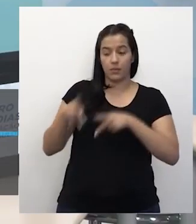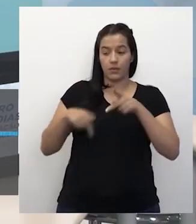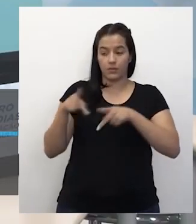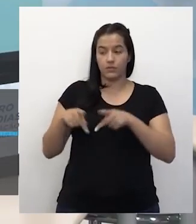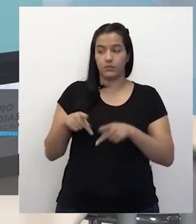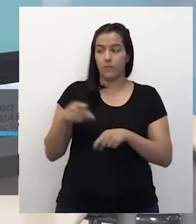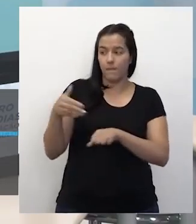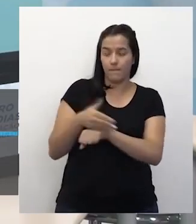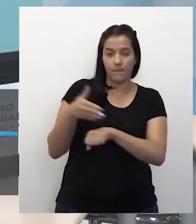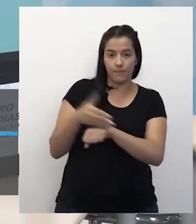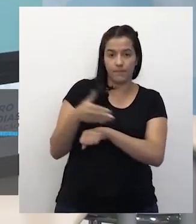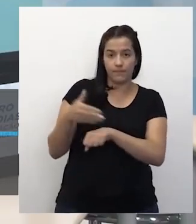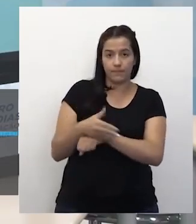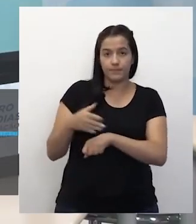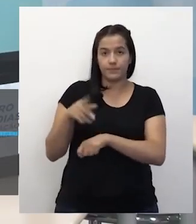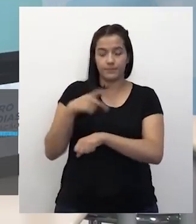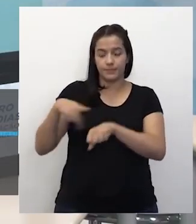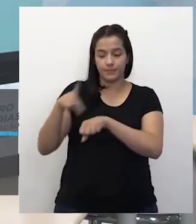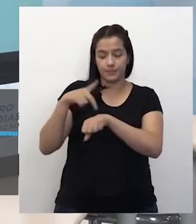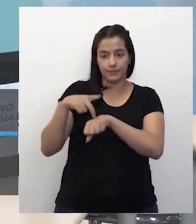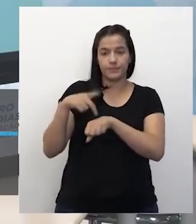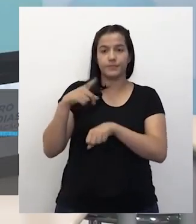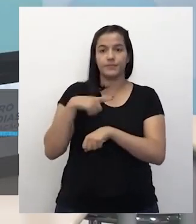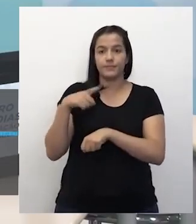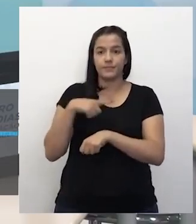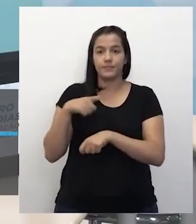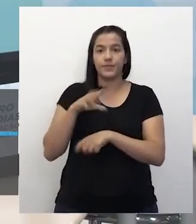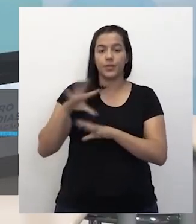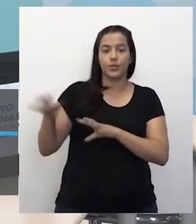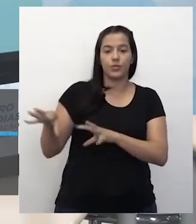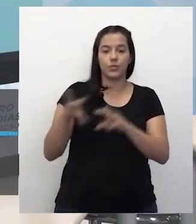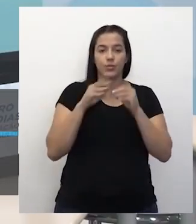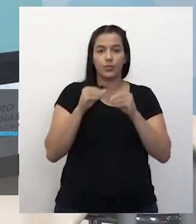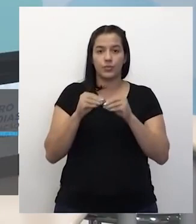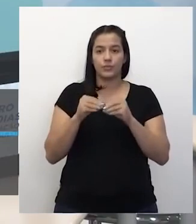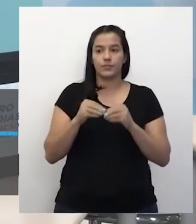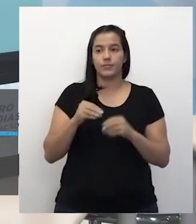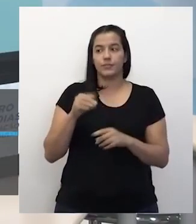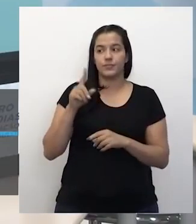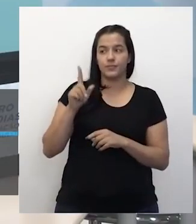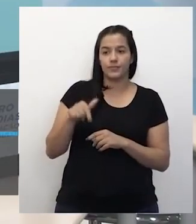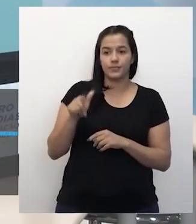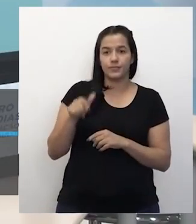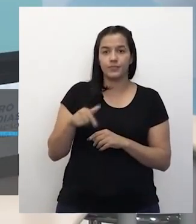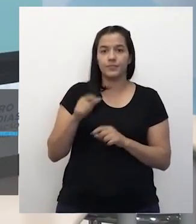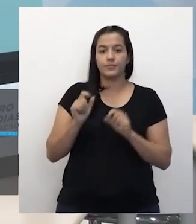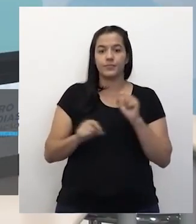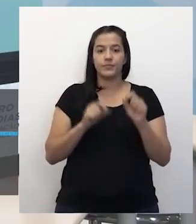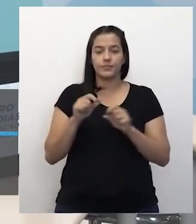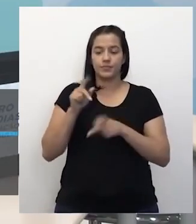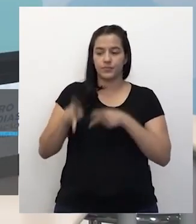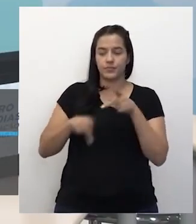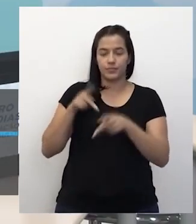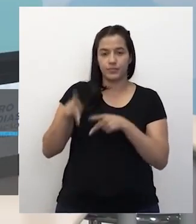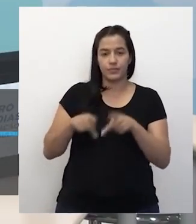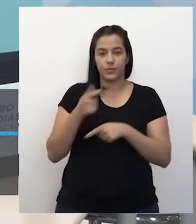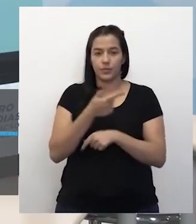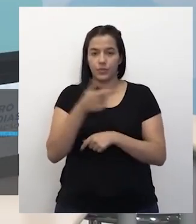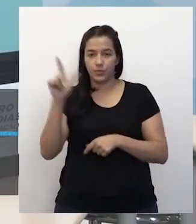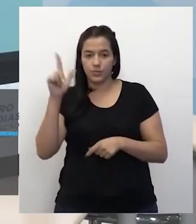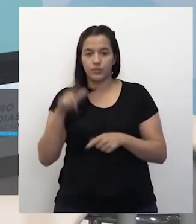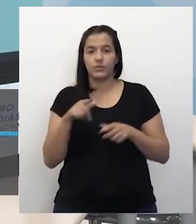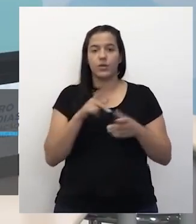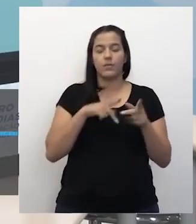país, né, que a questão da densidade demográfica total, né, da população, e a outra é a